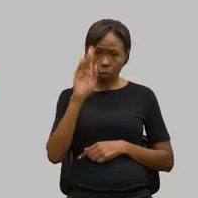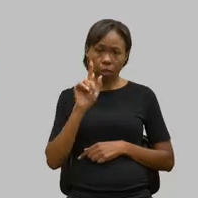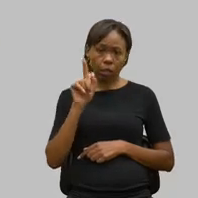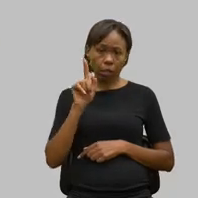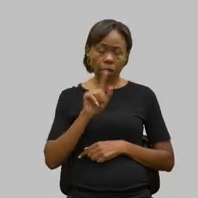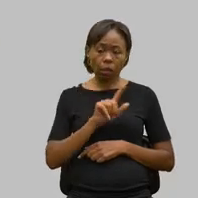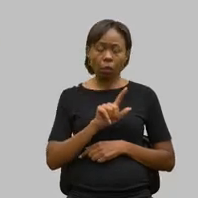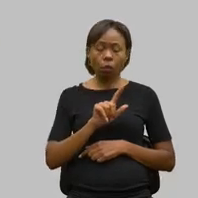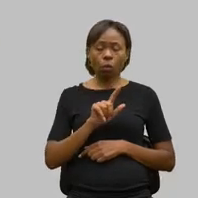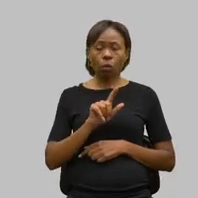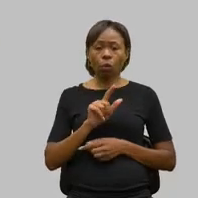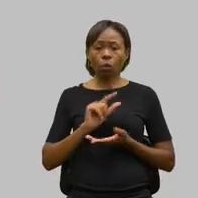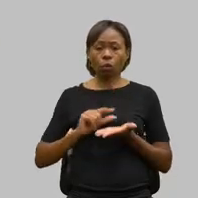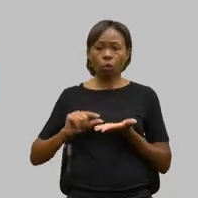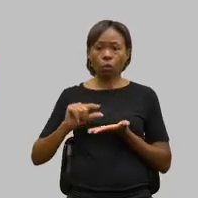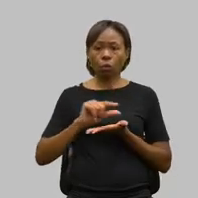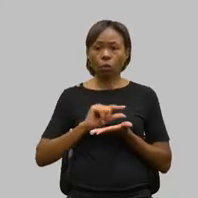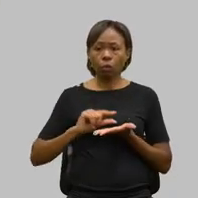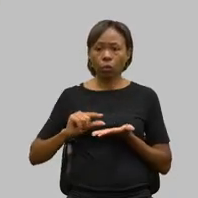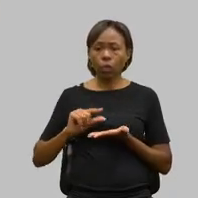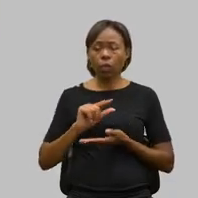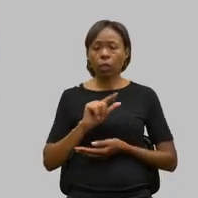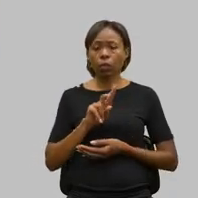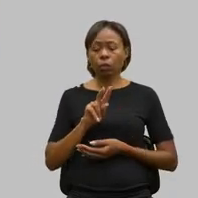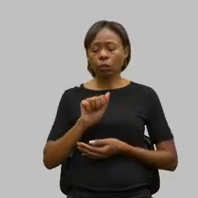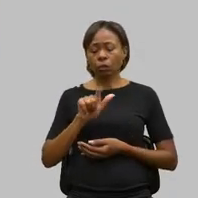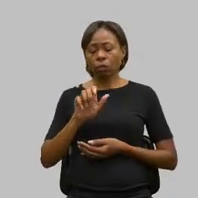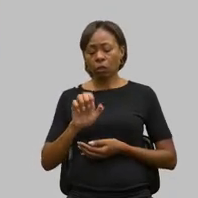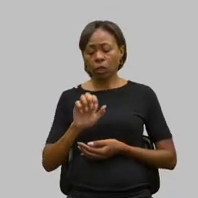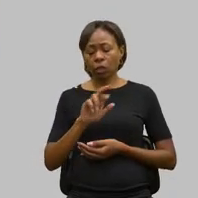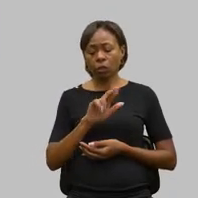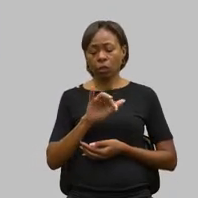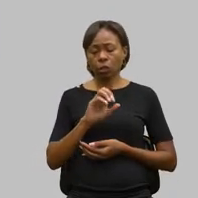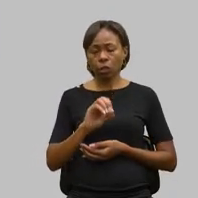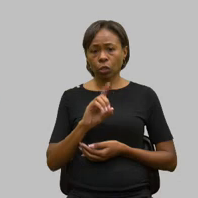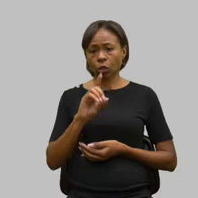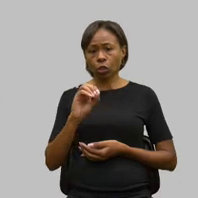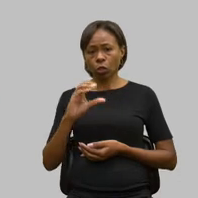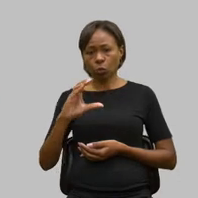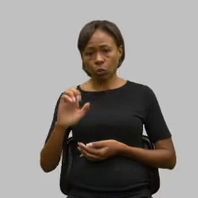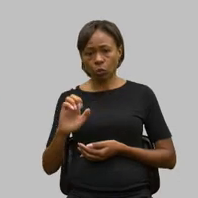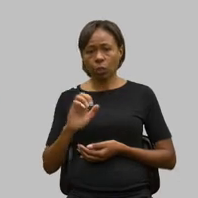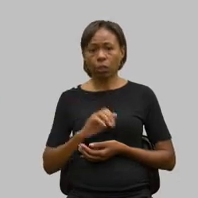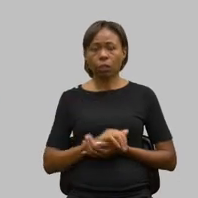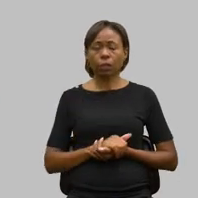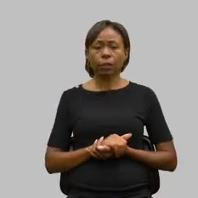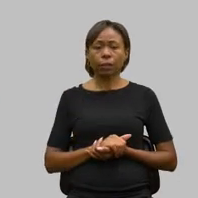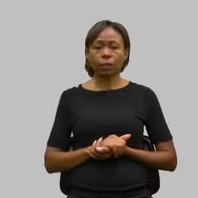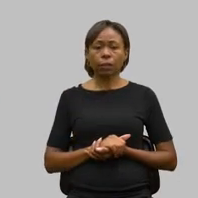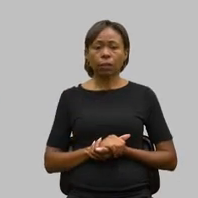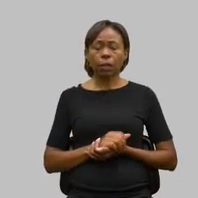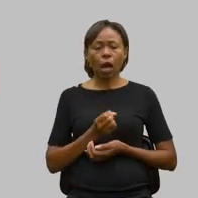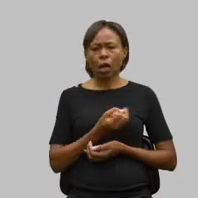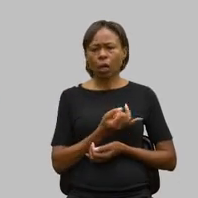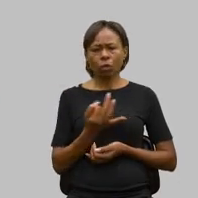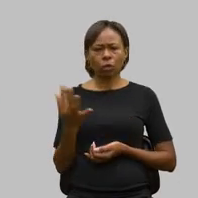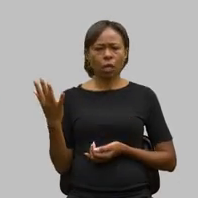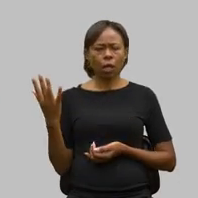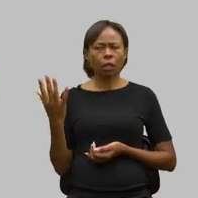Mucuri, o Vale do Rio Doce. e os números aí são fantásticos,